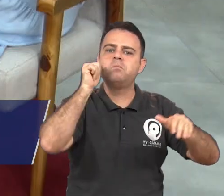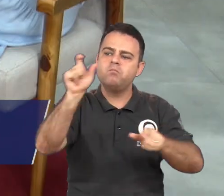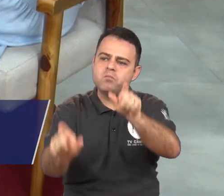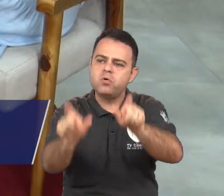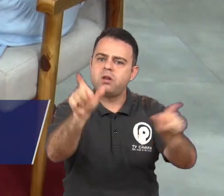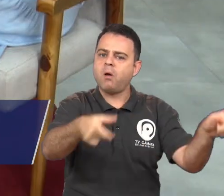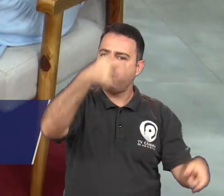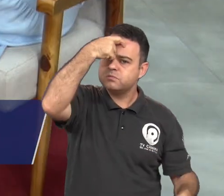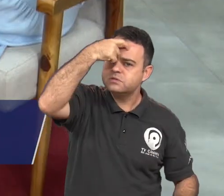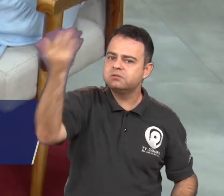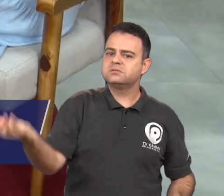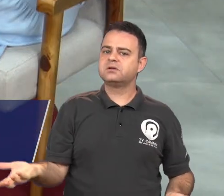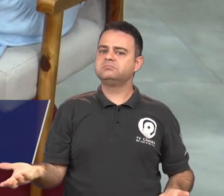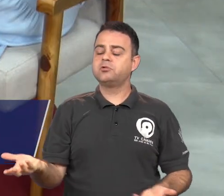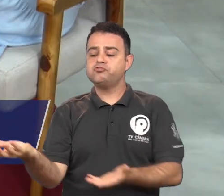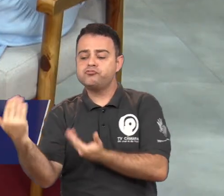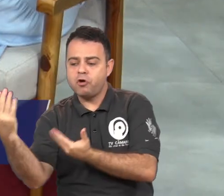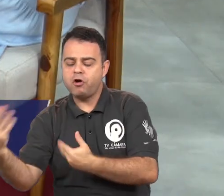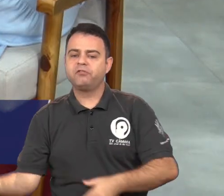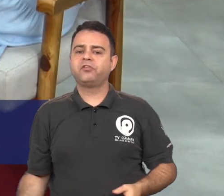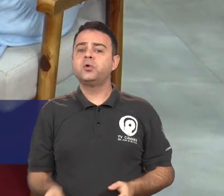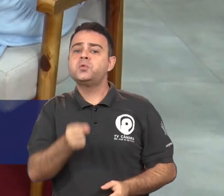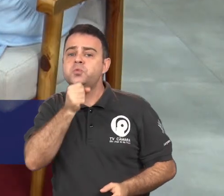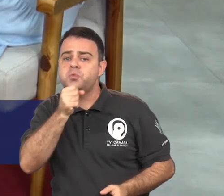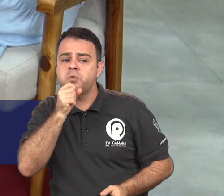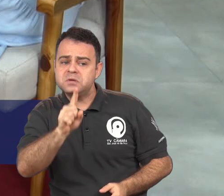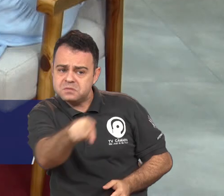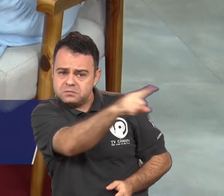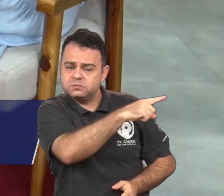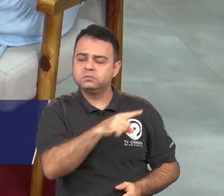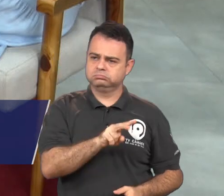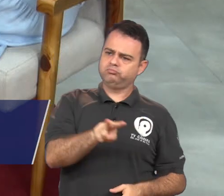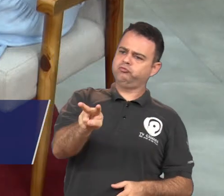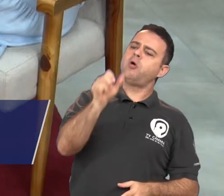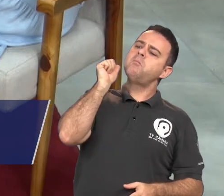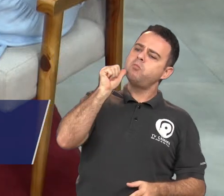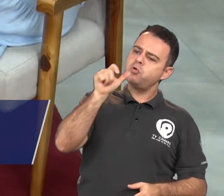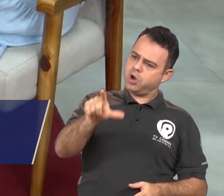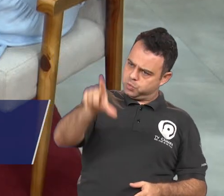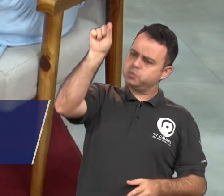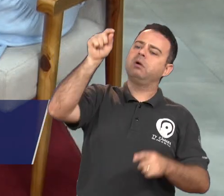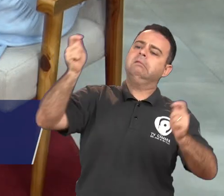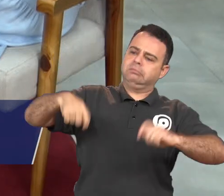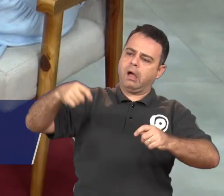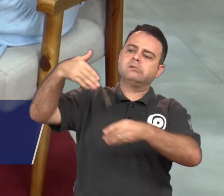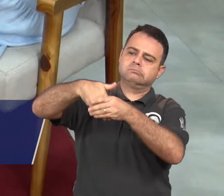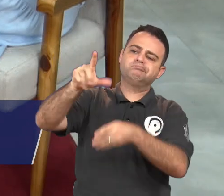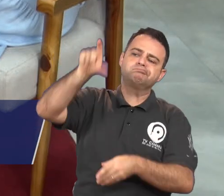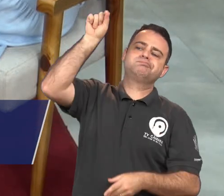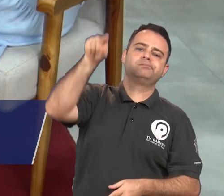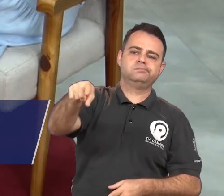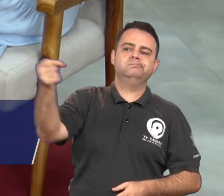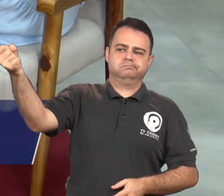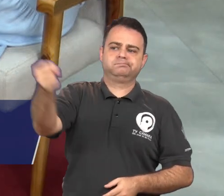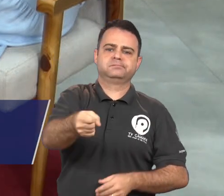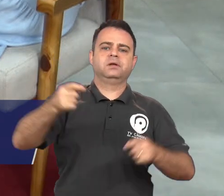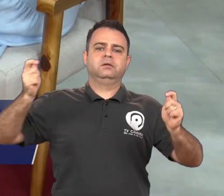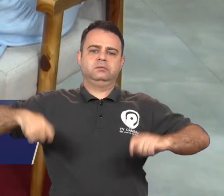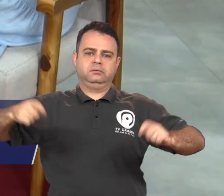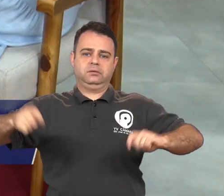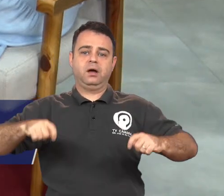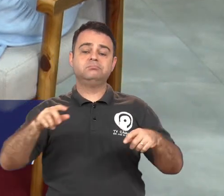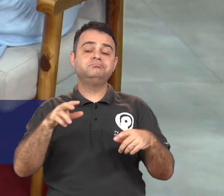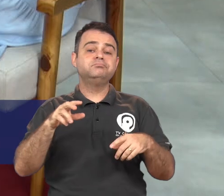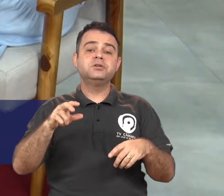né, dos idosos, da importância de votar em mulher, porque muitas pautas das mulheres ficam